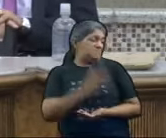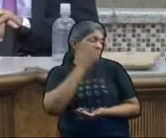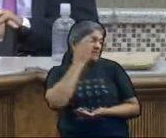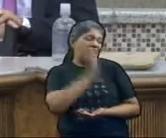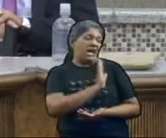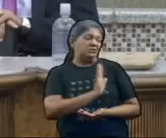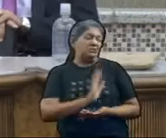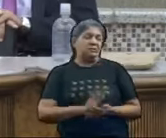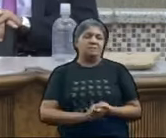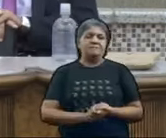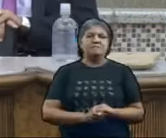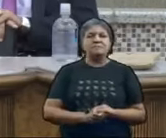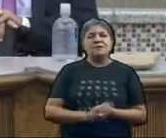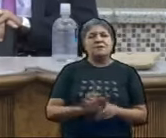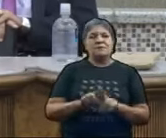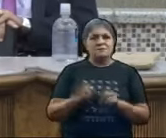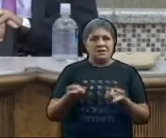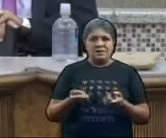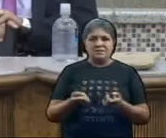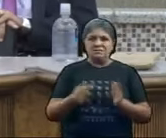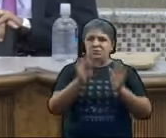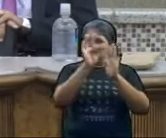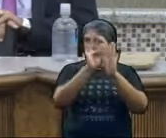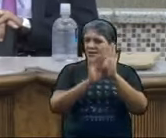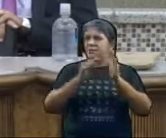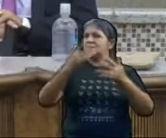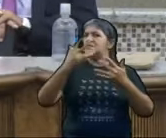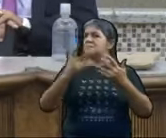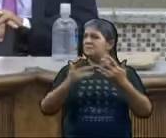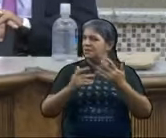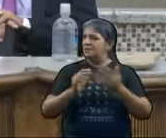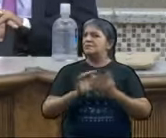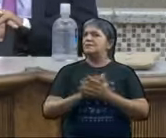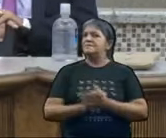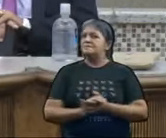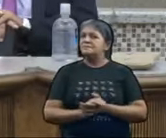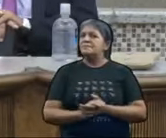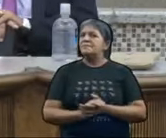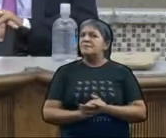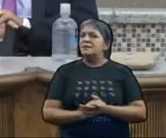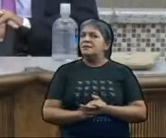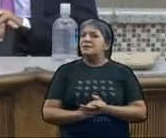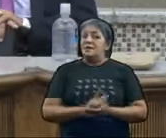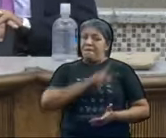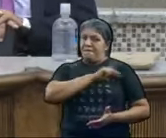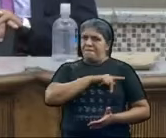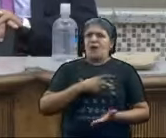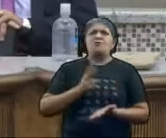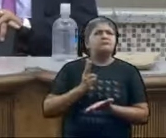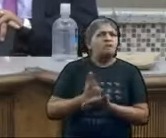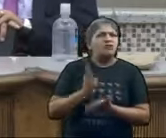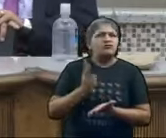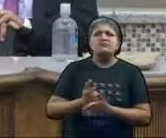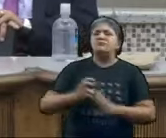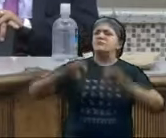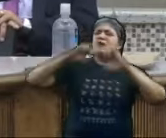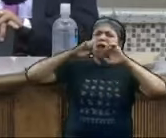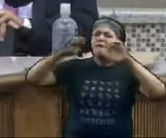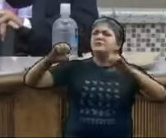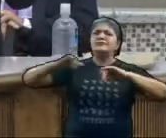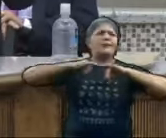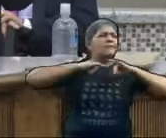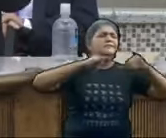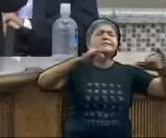indiferentes. Mas o texto diz assim, que ao terminar, chegaram algumas poucas pessoas e disseram, nós